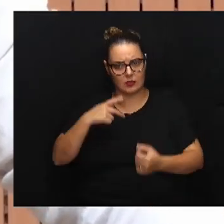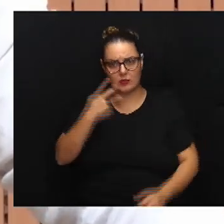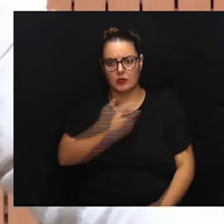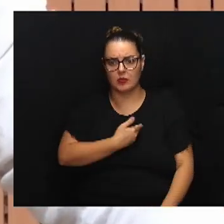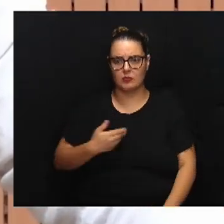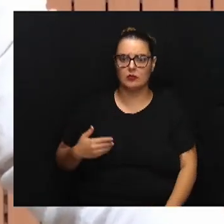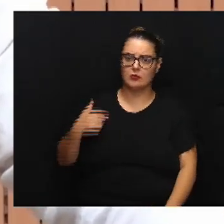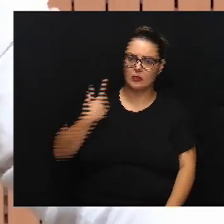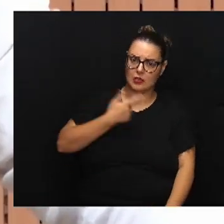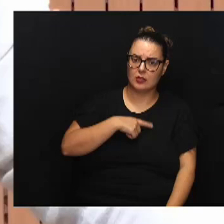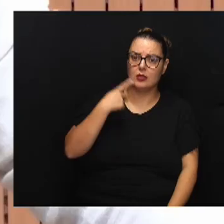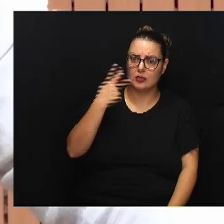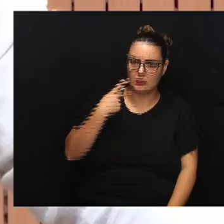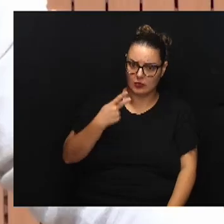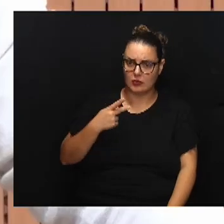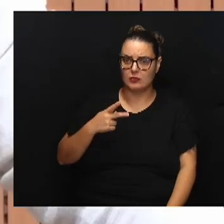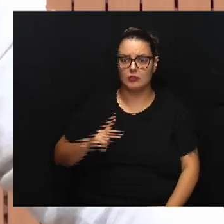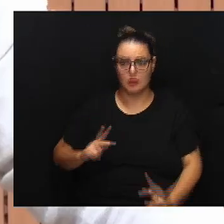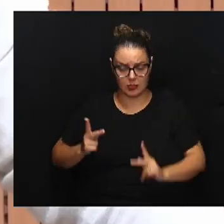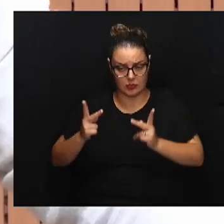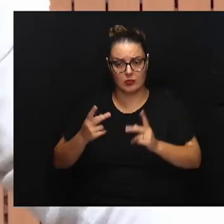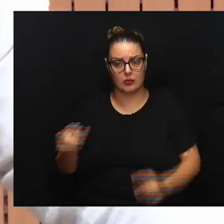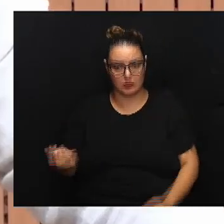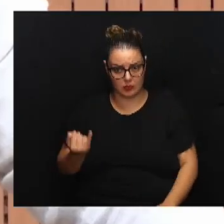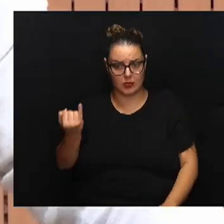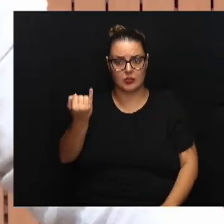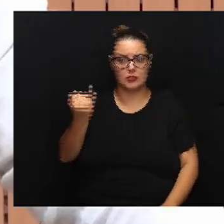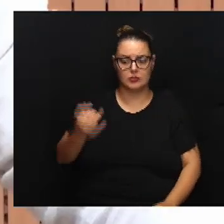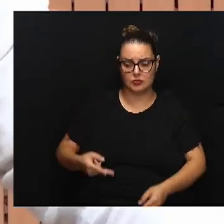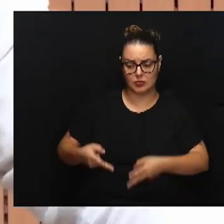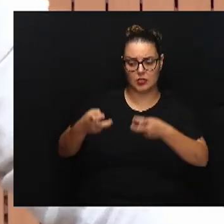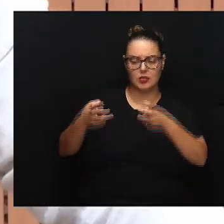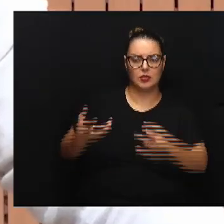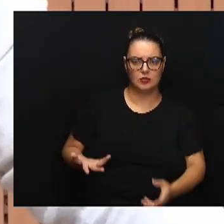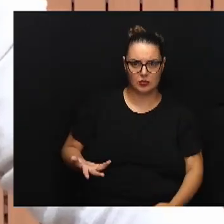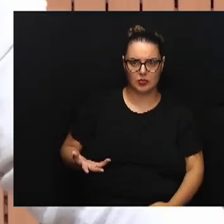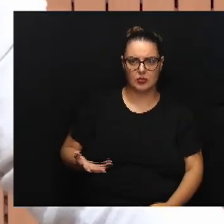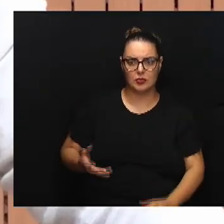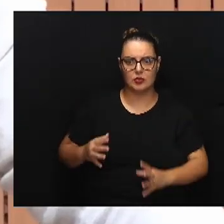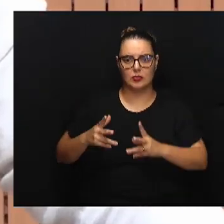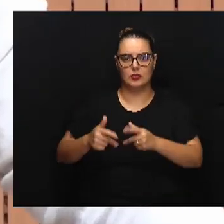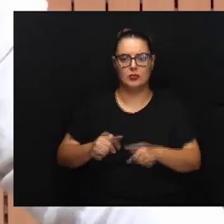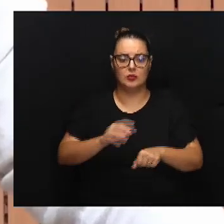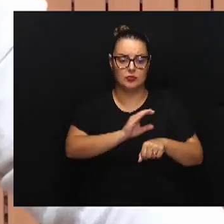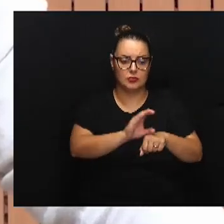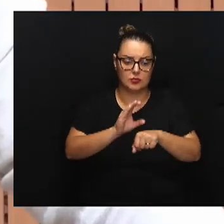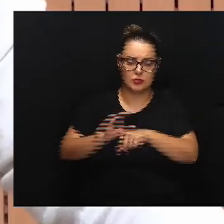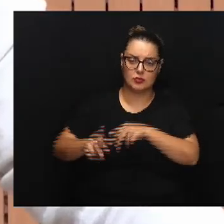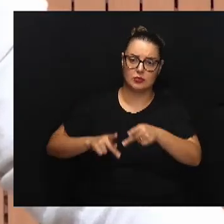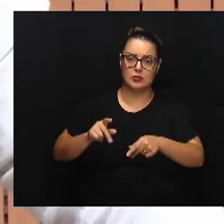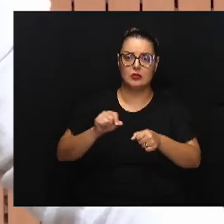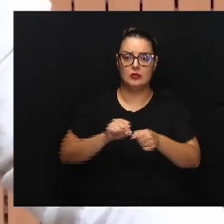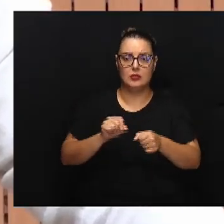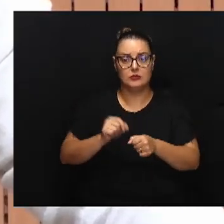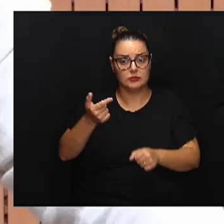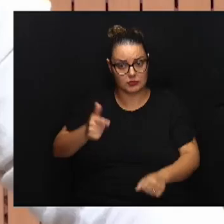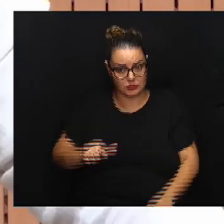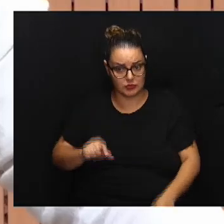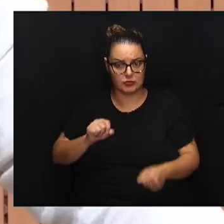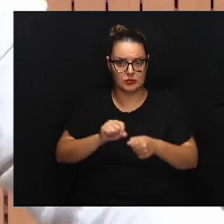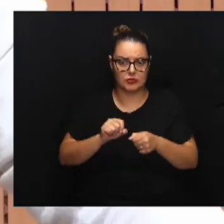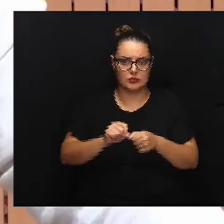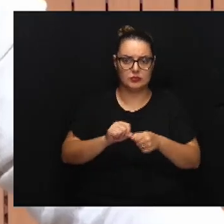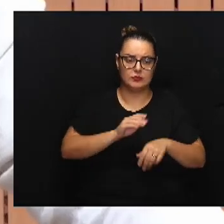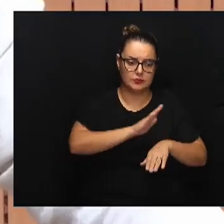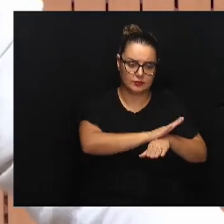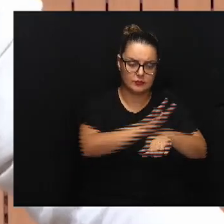é uma política exitosa do ponto de vista de reconhecer aquilo que os cursinhos populares fizeram e fazem de